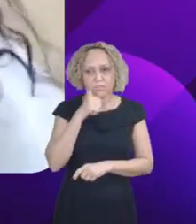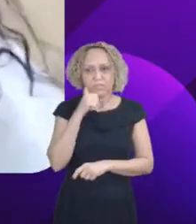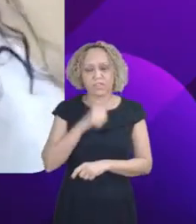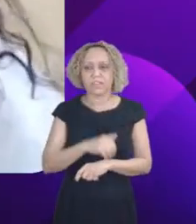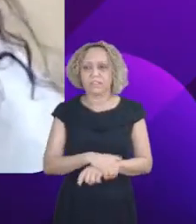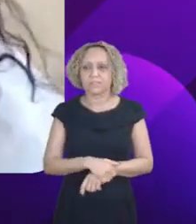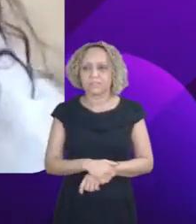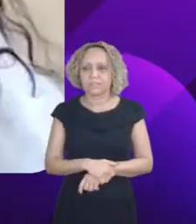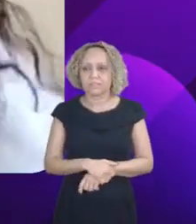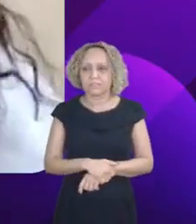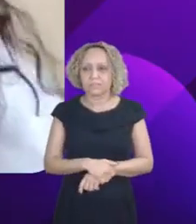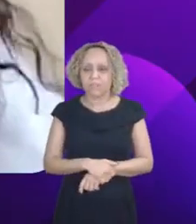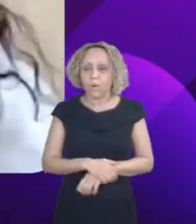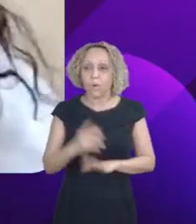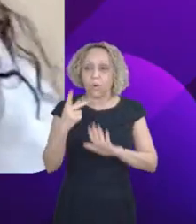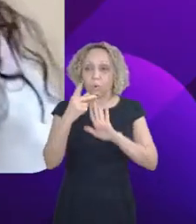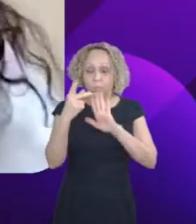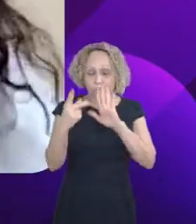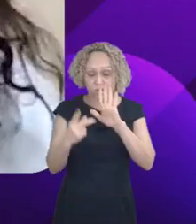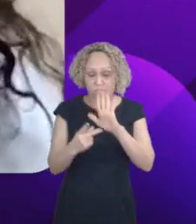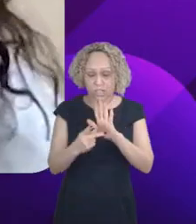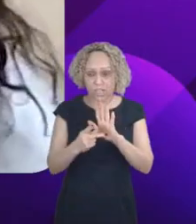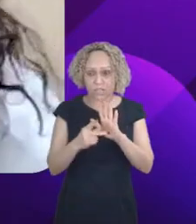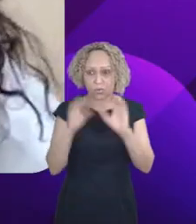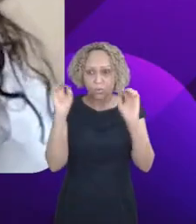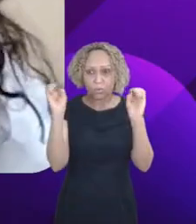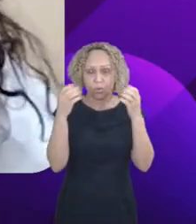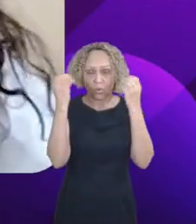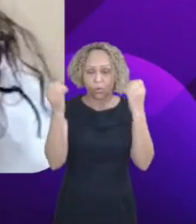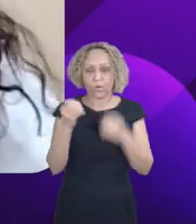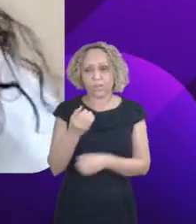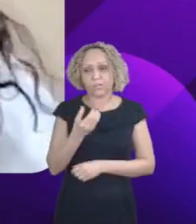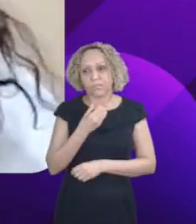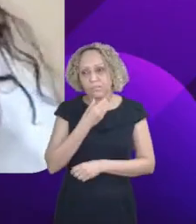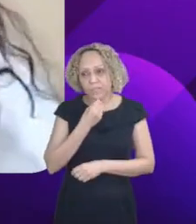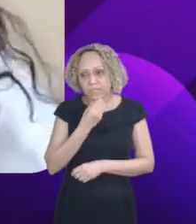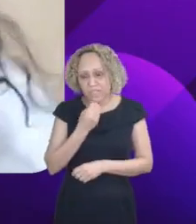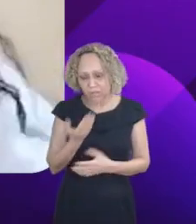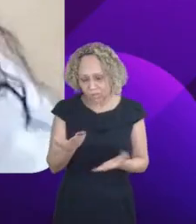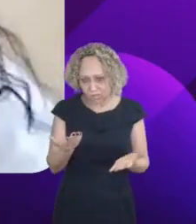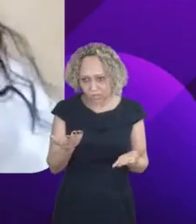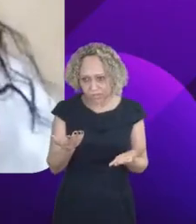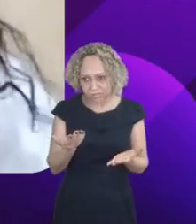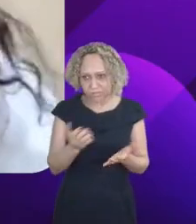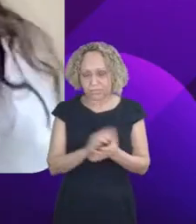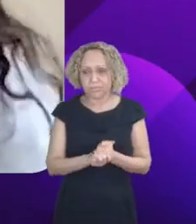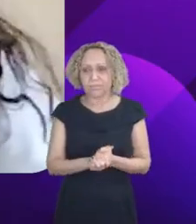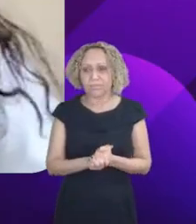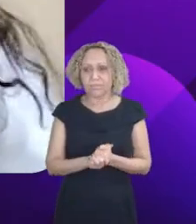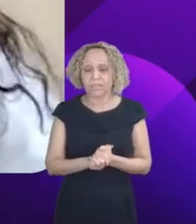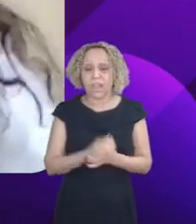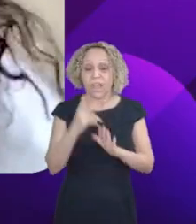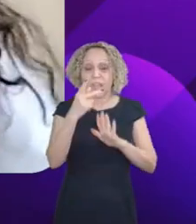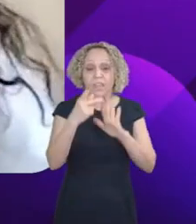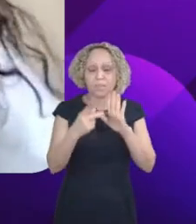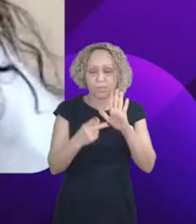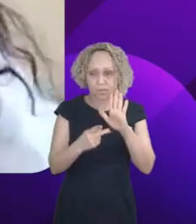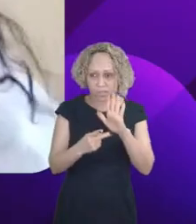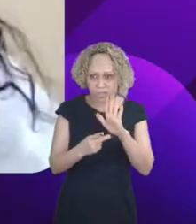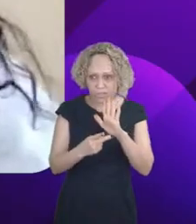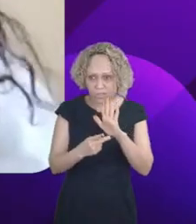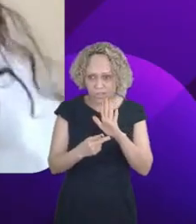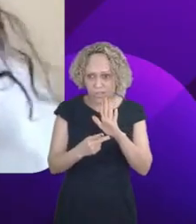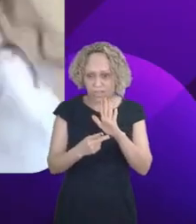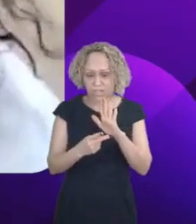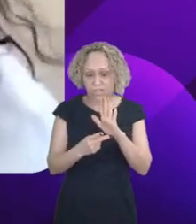Pública, com o projeto Ronda para Homens, homens falando com homens pelo fim da violência contra a mulher. Esse projeto levou a minha equipe,